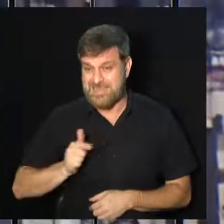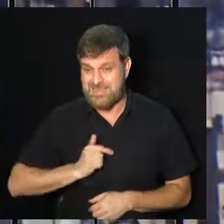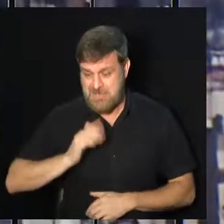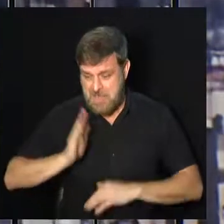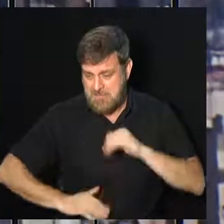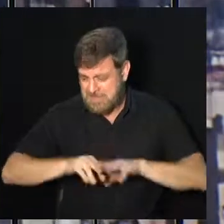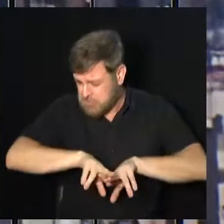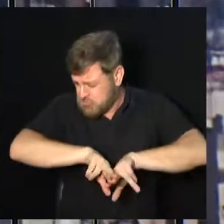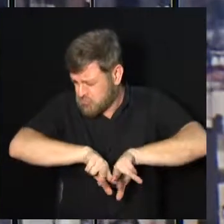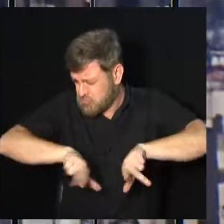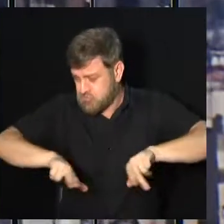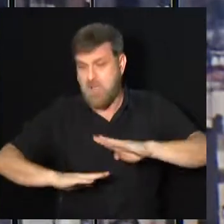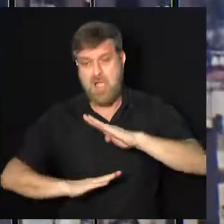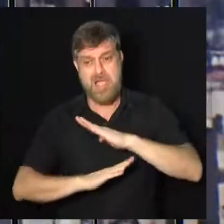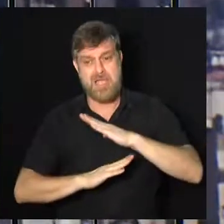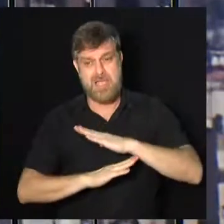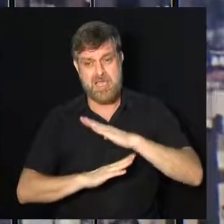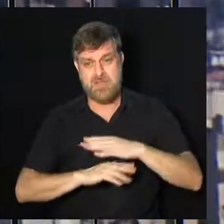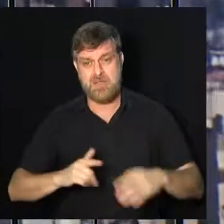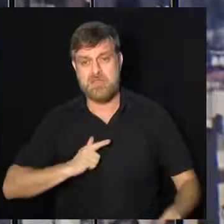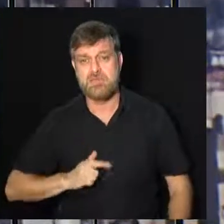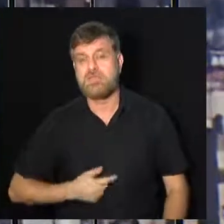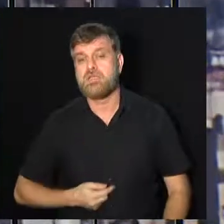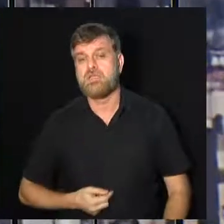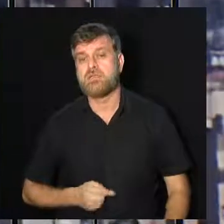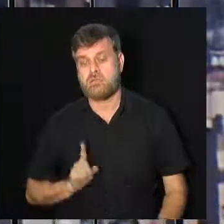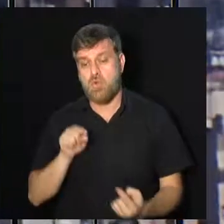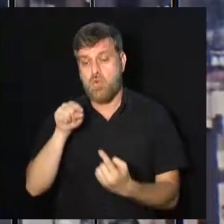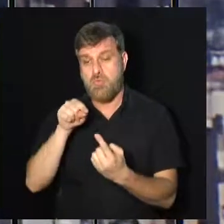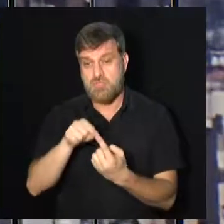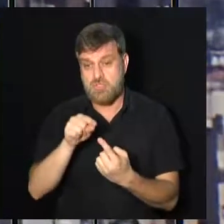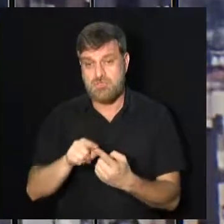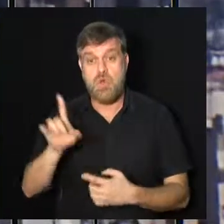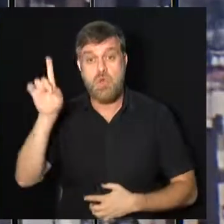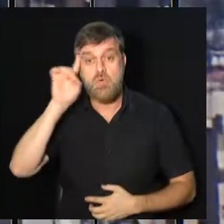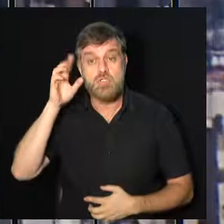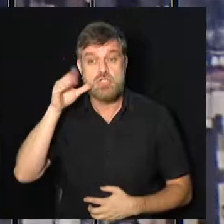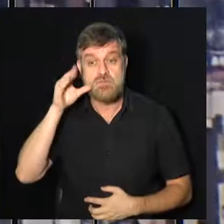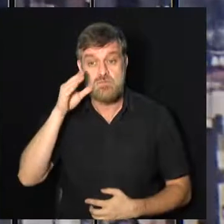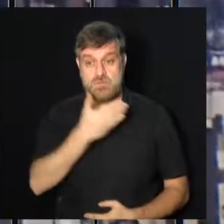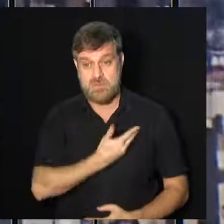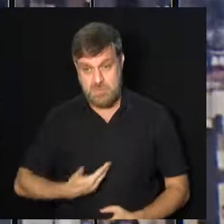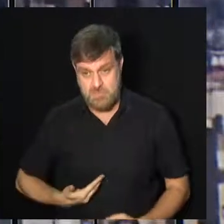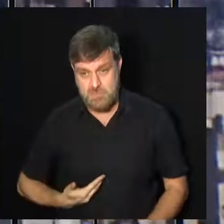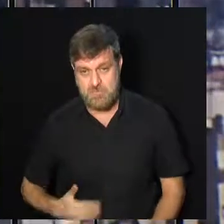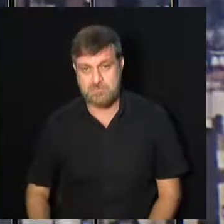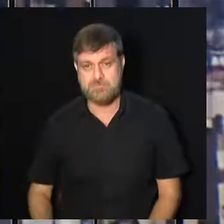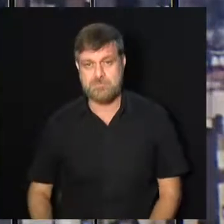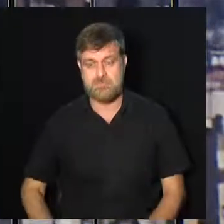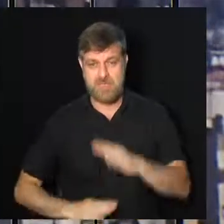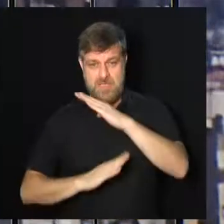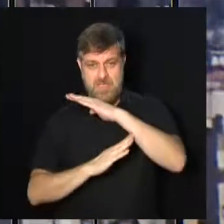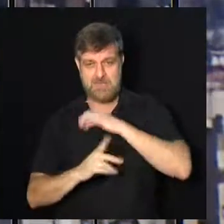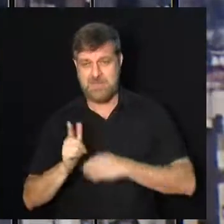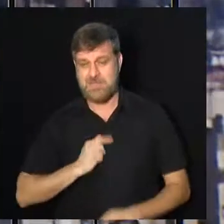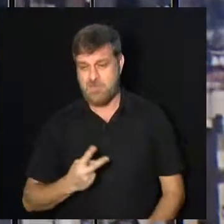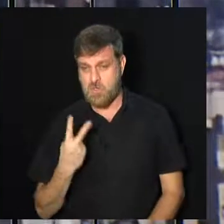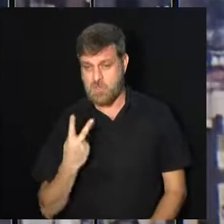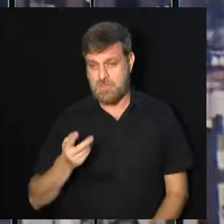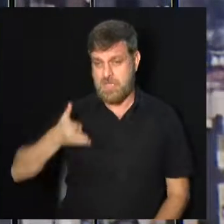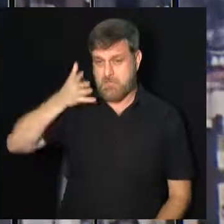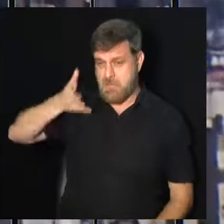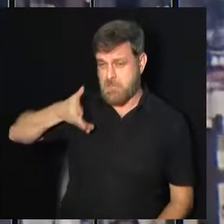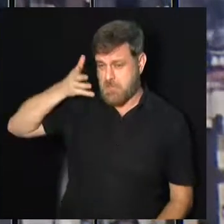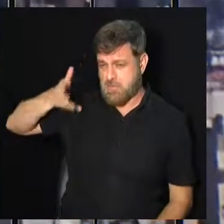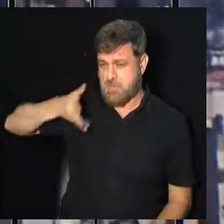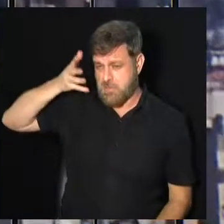atividades aqui na Câmara de Campinas em celebração ao Dia do Servidor. O Legislativo recebeu 2